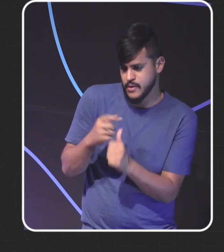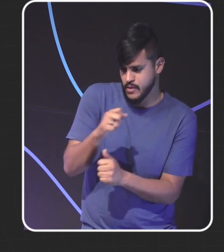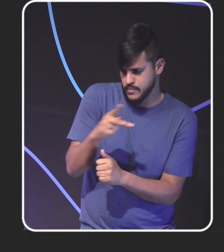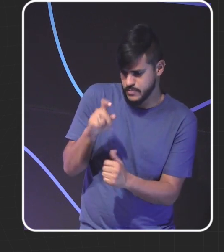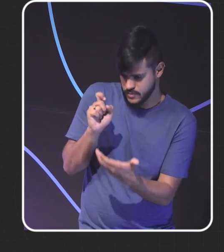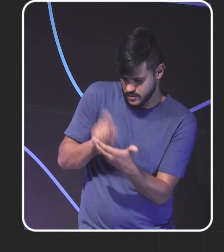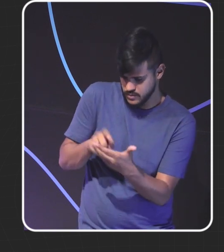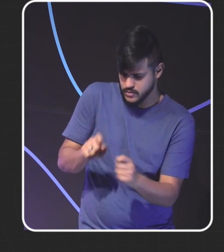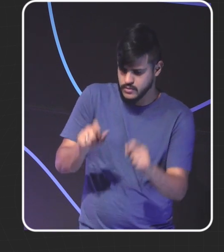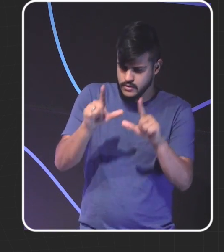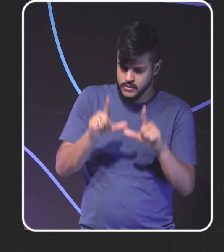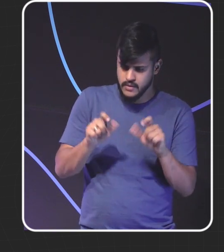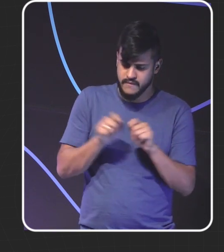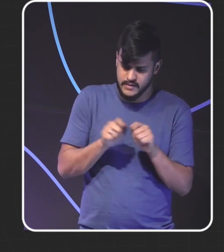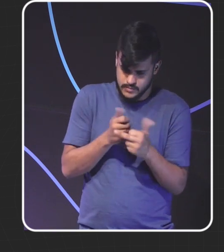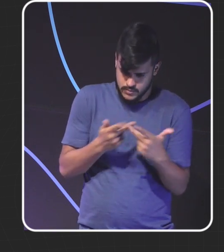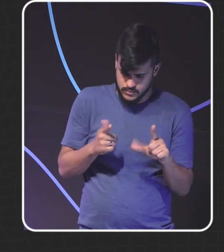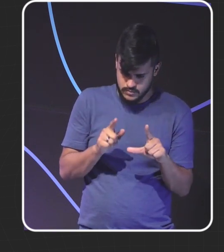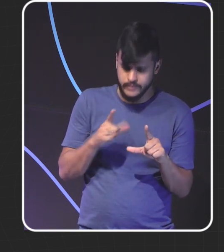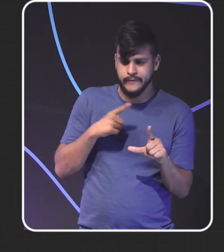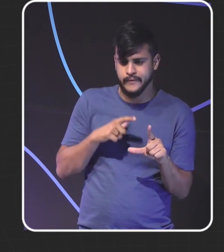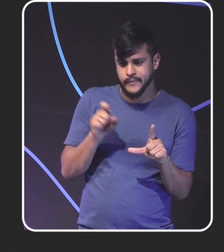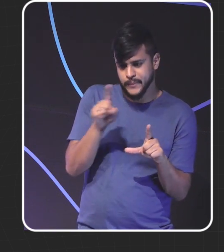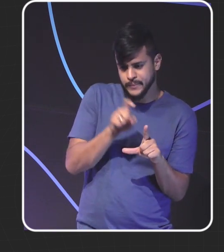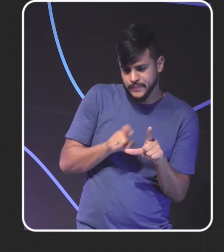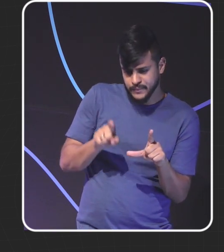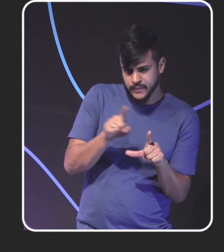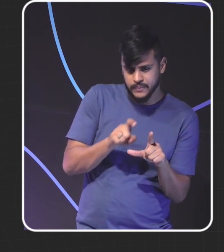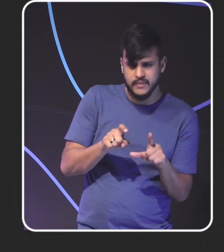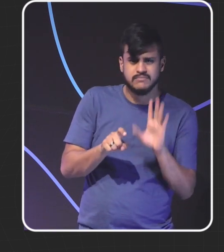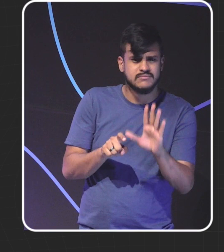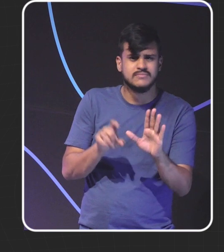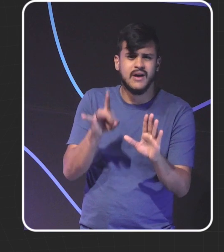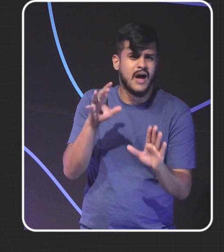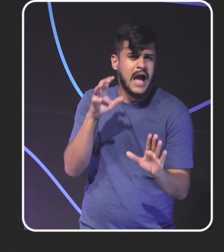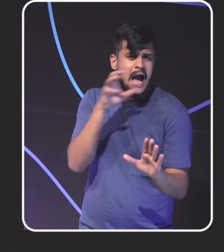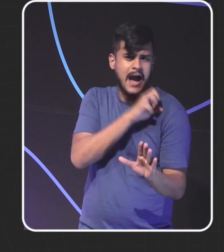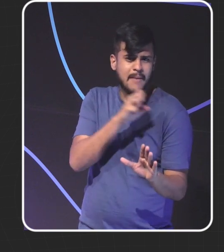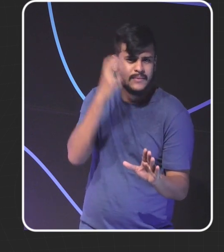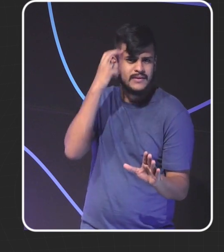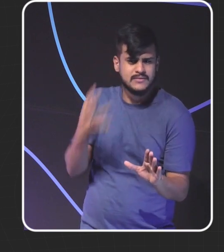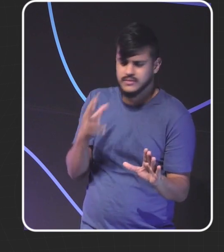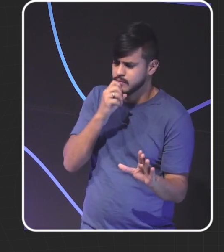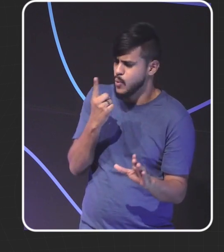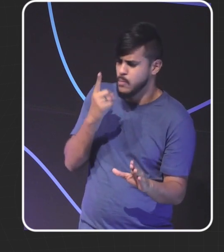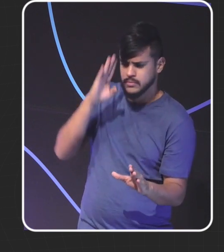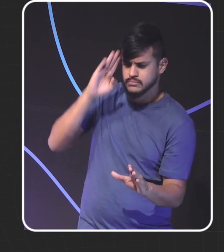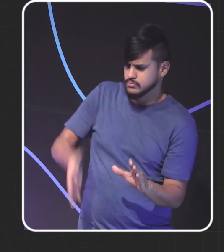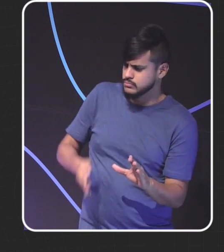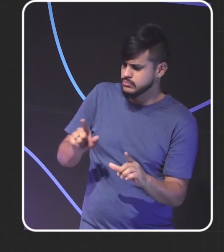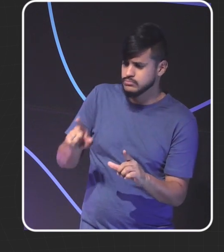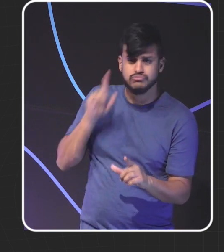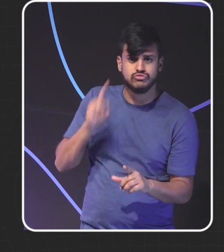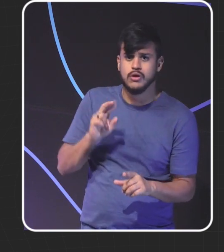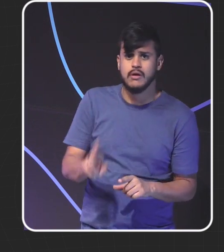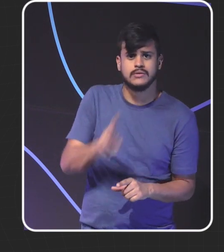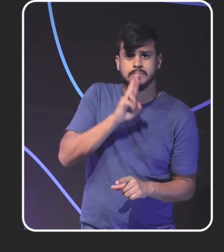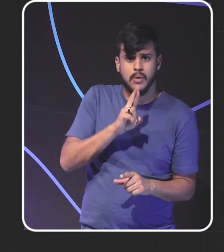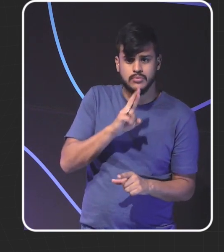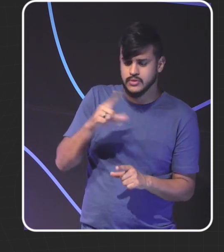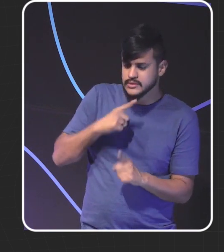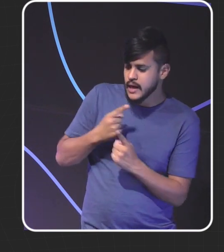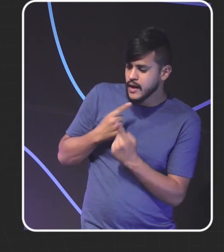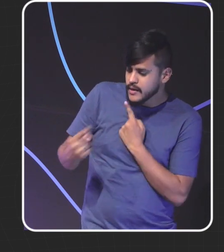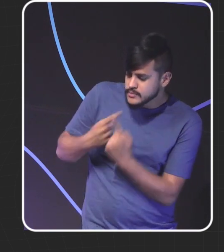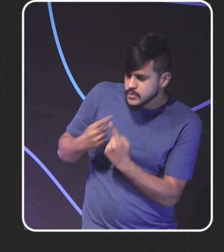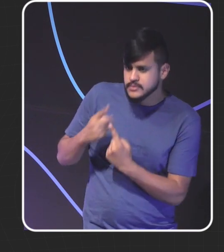para fazer tal coisa, aí na tela, de repente você vai dar um comando, né? E aí o aplicativo já vai te dar a resposta, você vai conversando